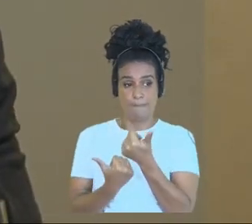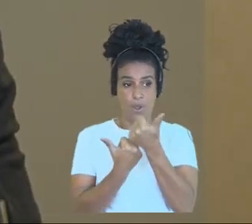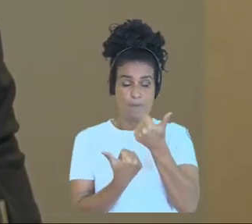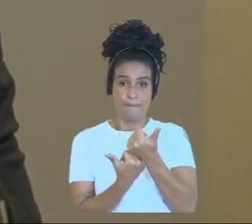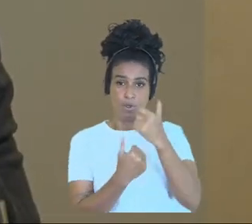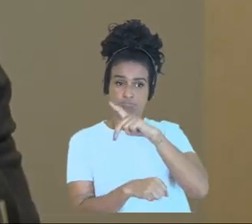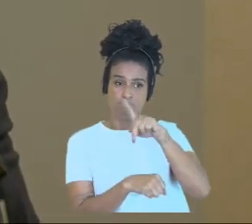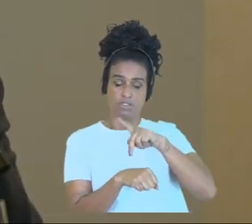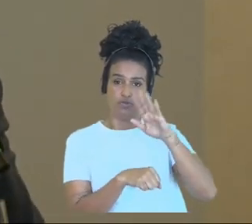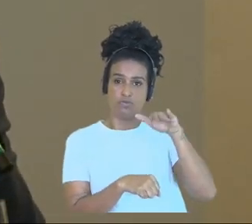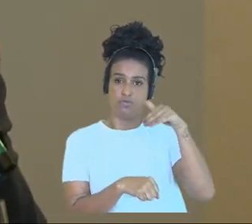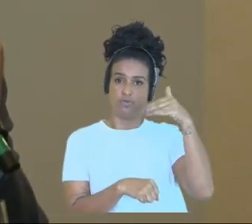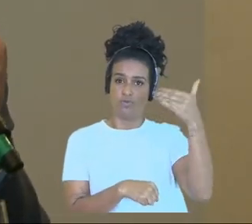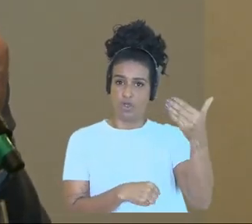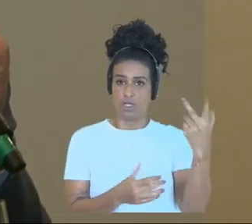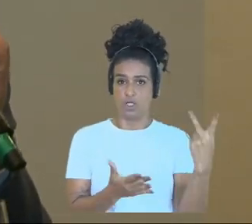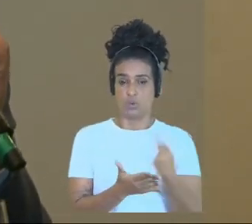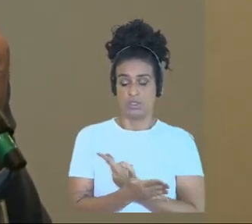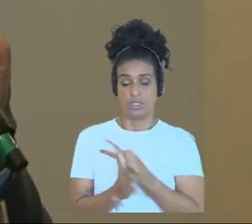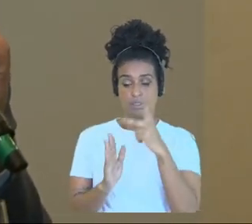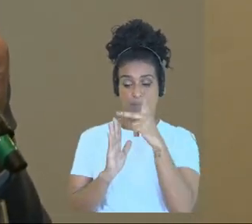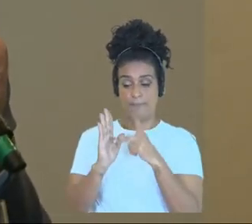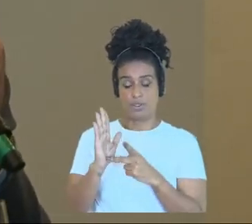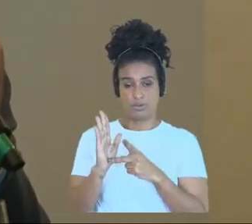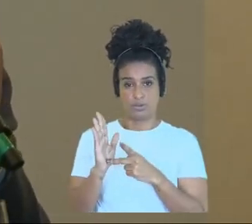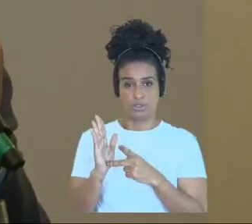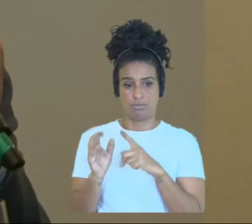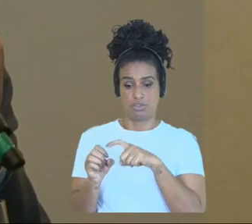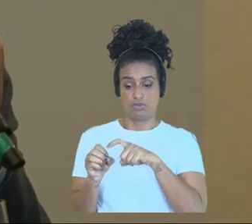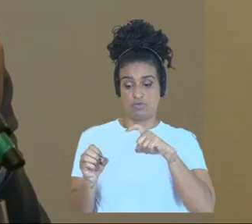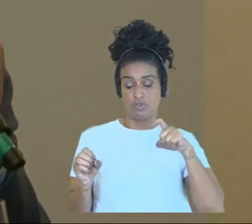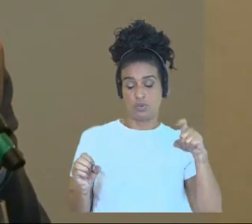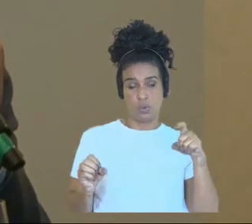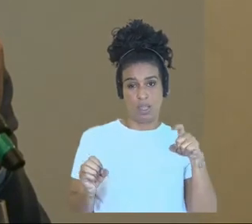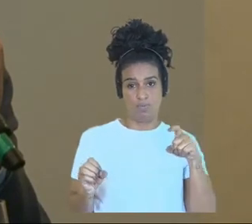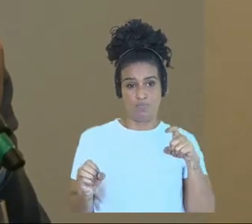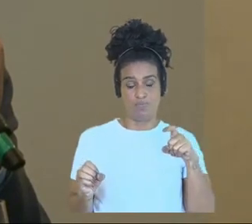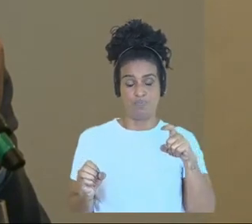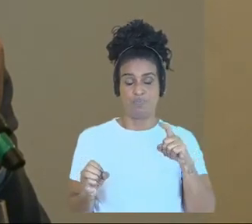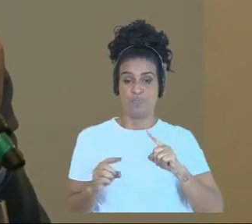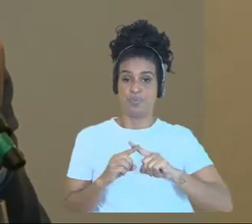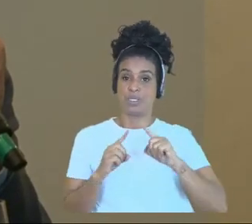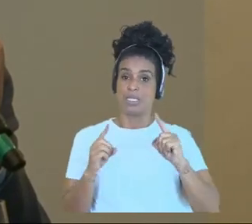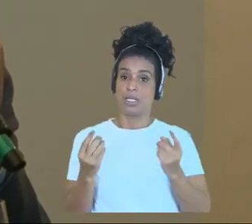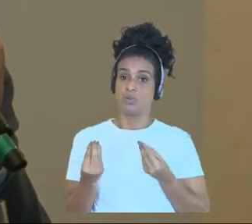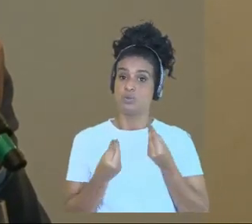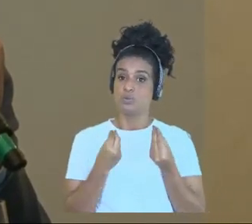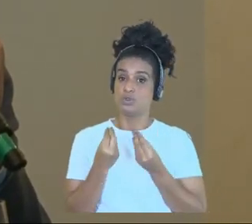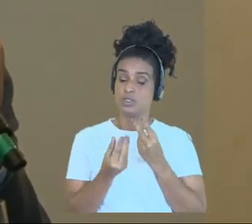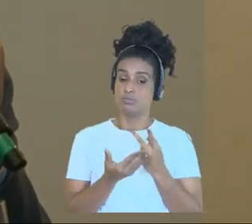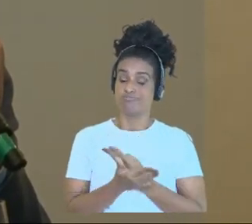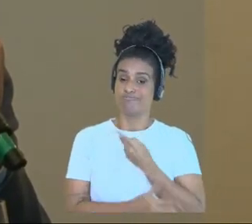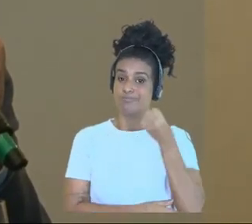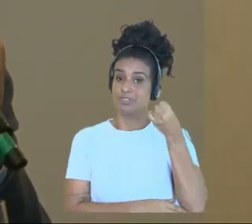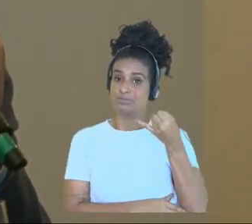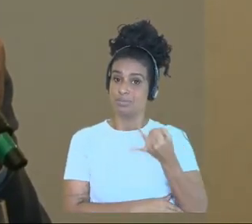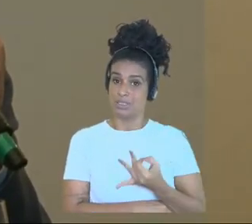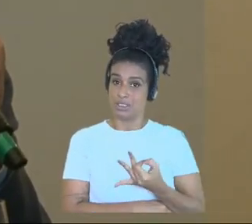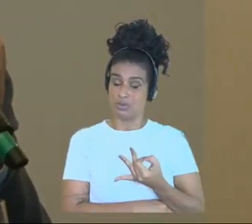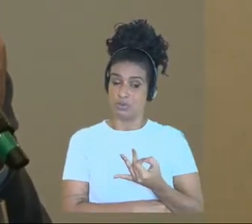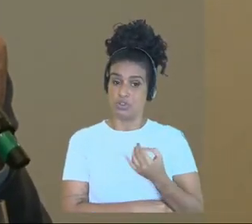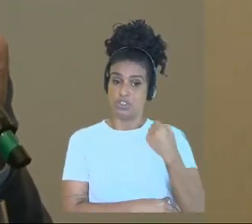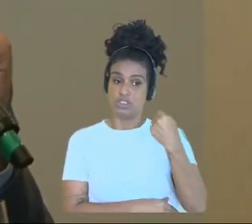internacional a esse projeto. E isso explica o fato de que, em menos de